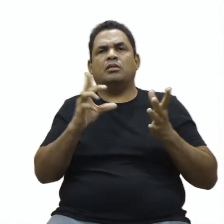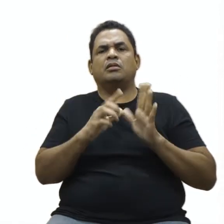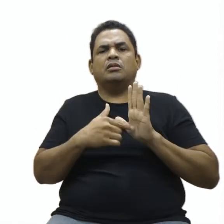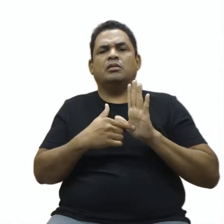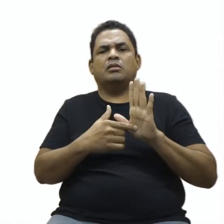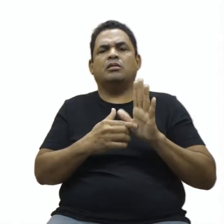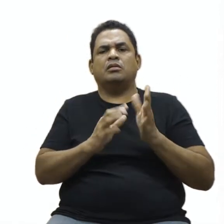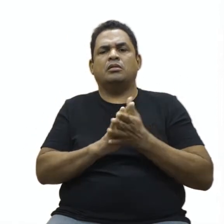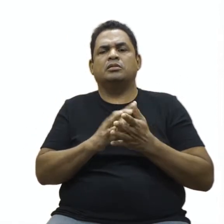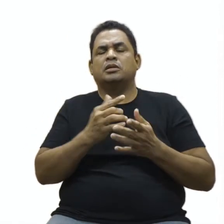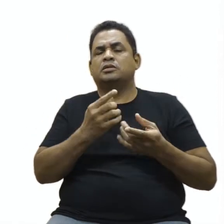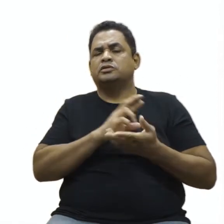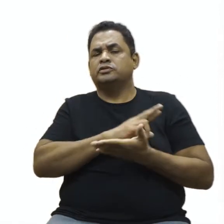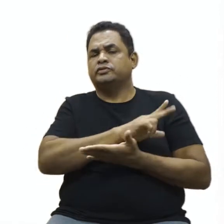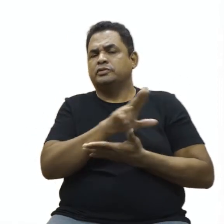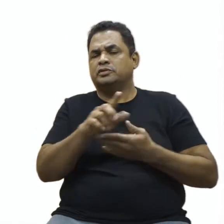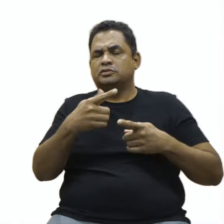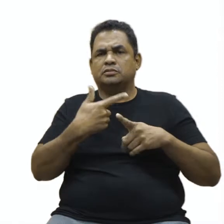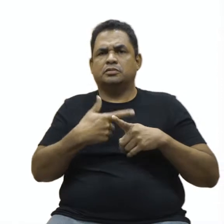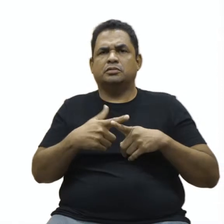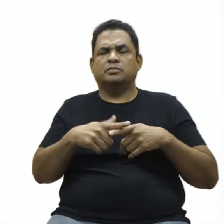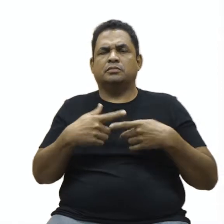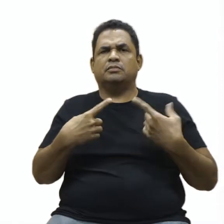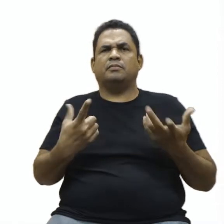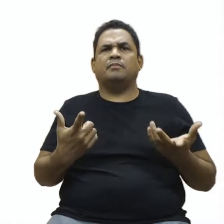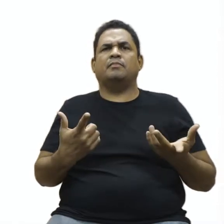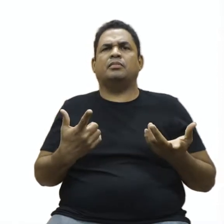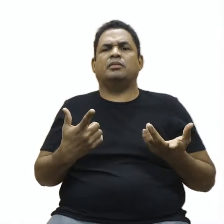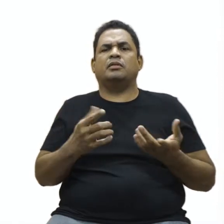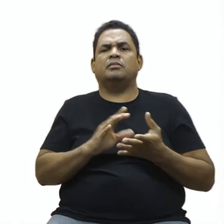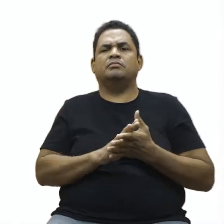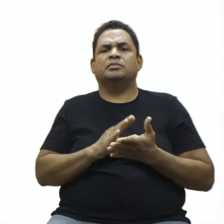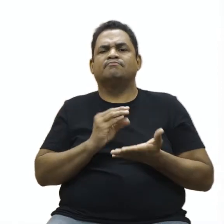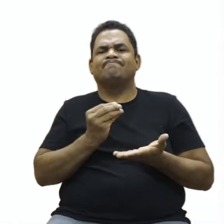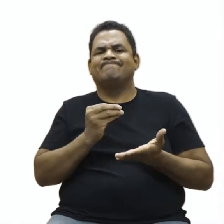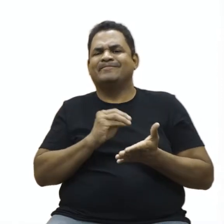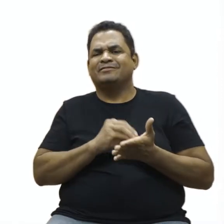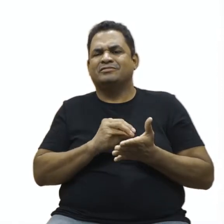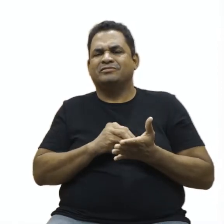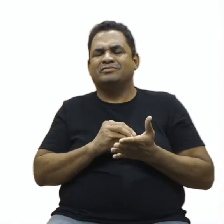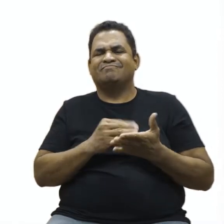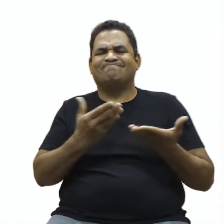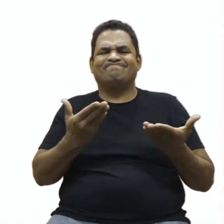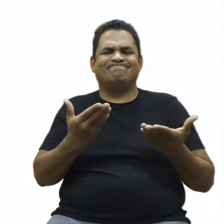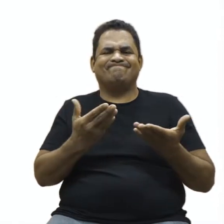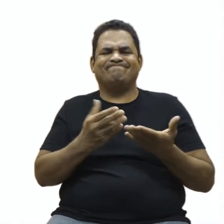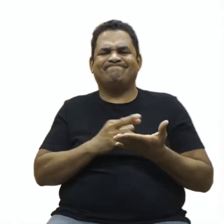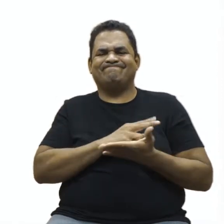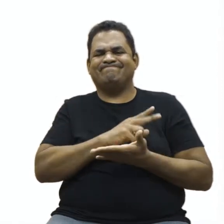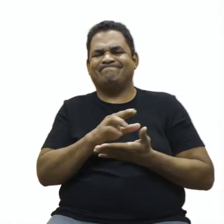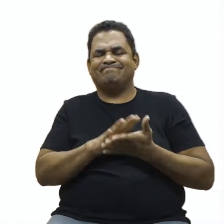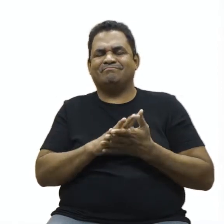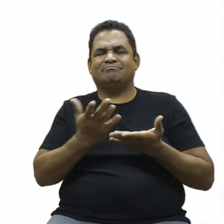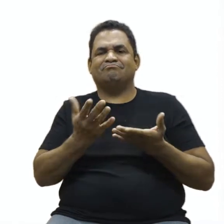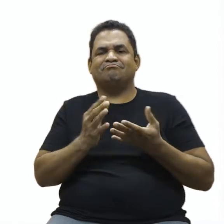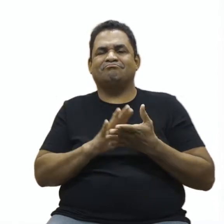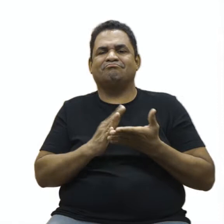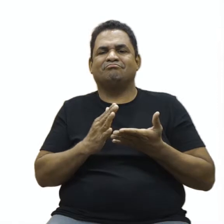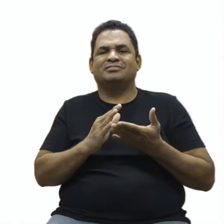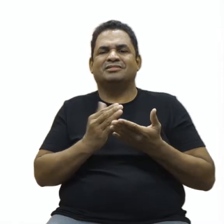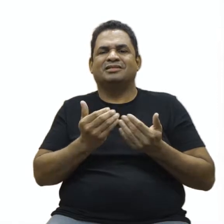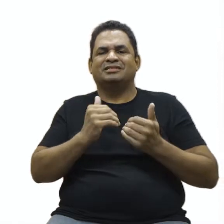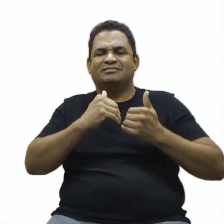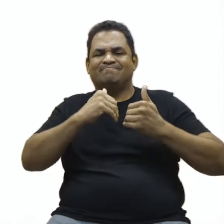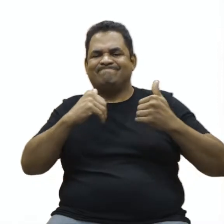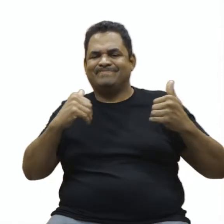muitos problemas, né? Porque as deficiências são muitas, né? A gente fica um pouco longe dessa instância